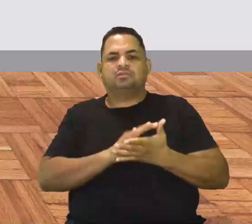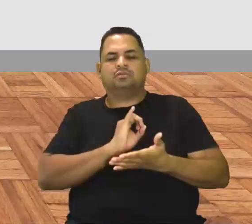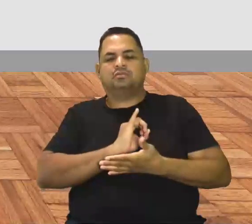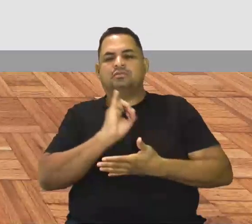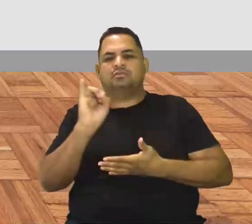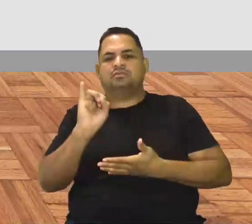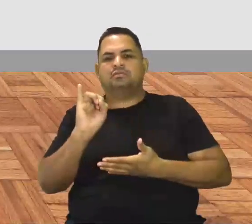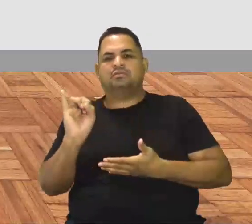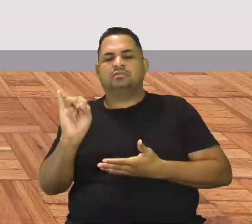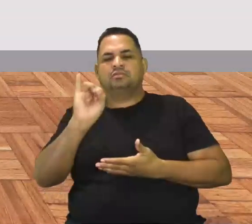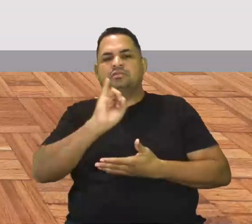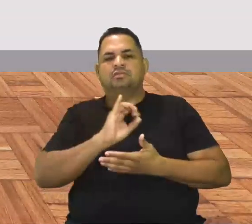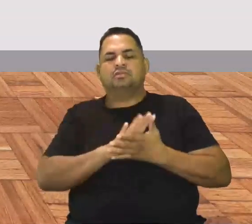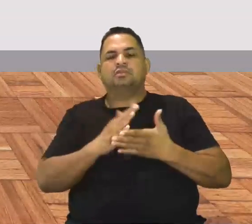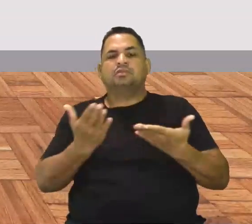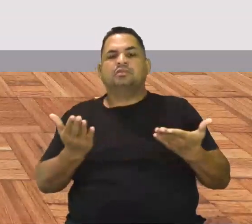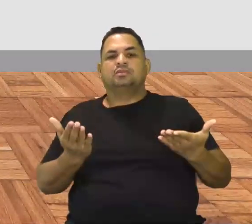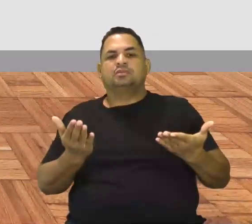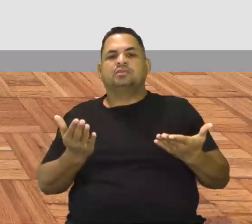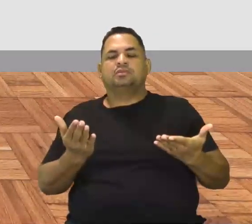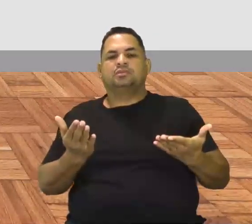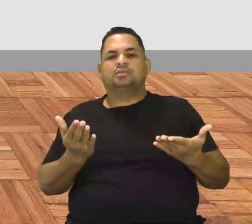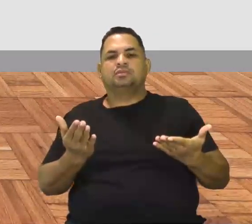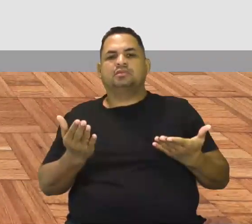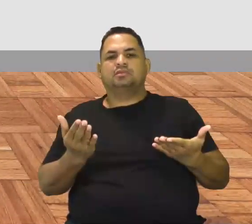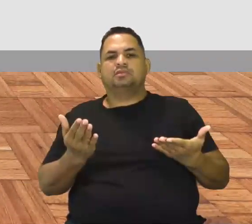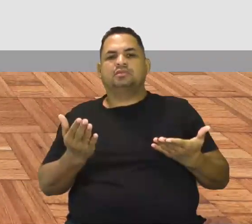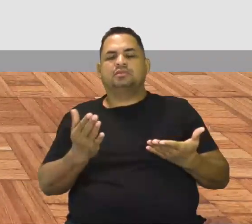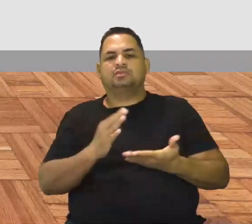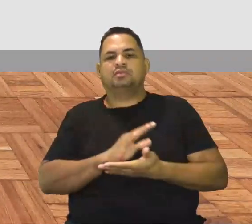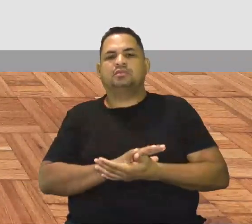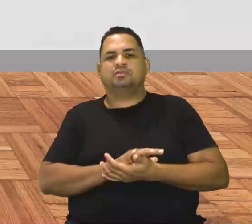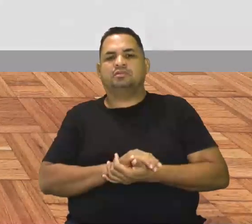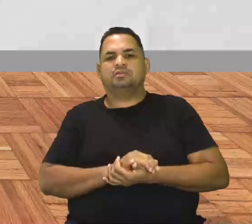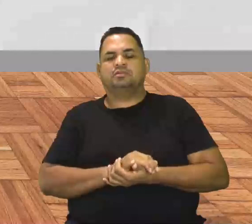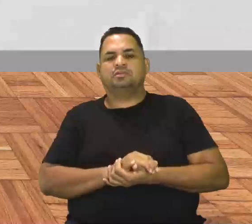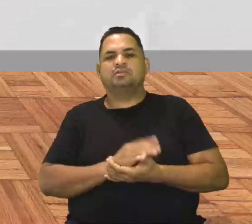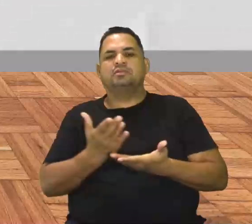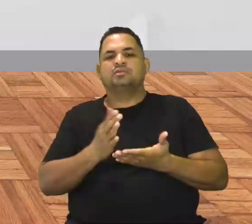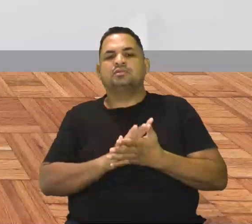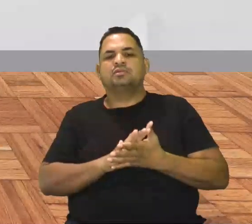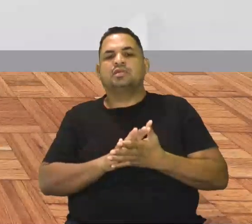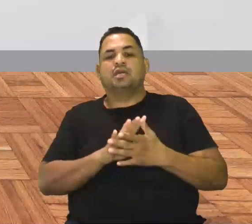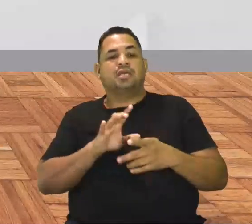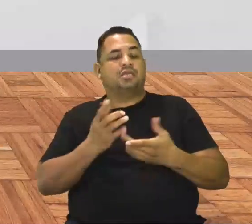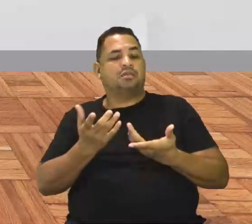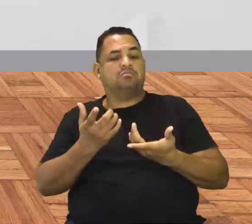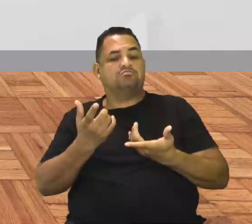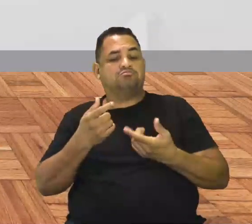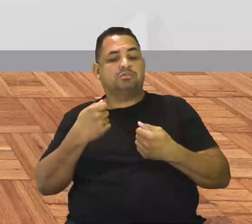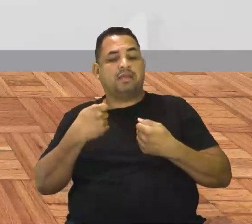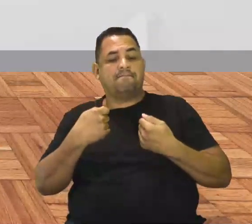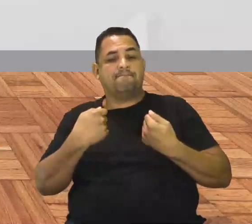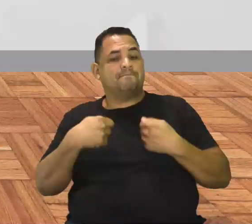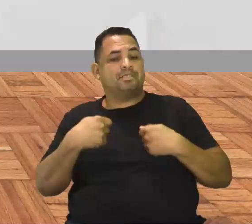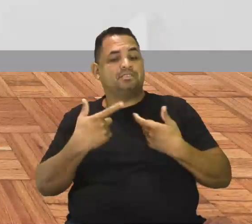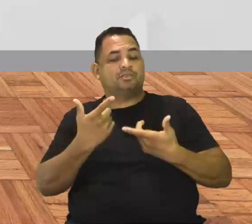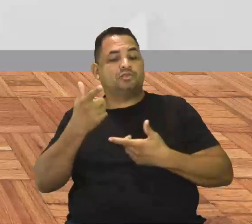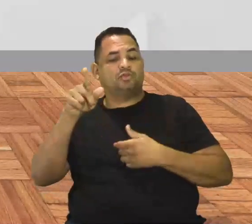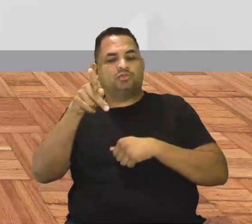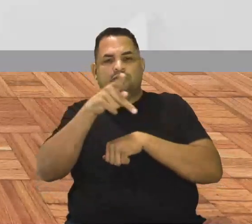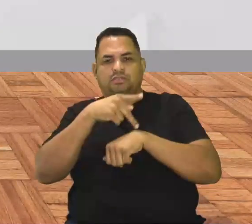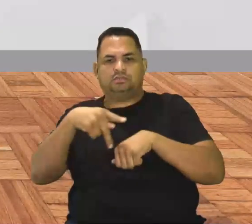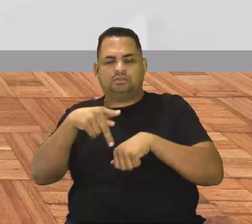importar. Então, apesar de ele ser... Olha aí a dependência da globalização de um país com o outro. Um tem a tecnologia e o outro